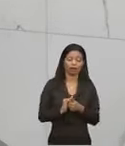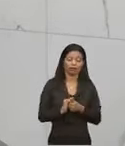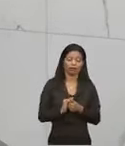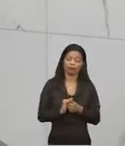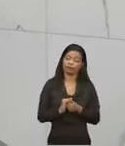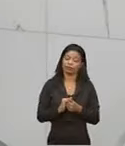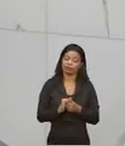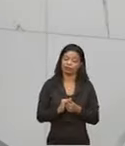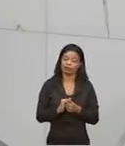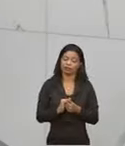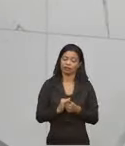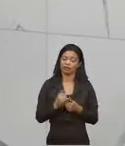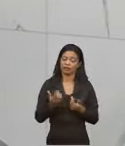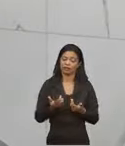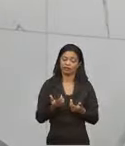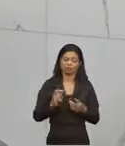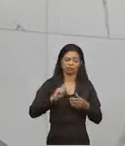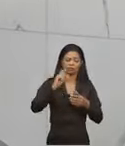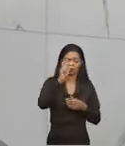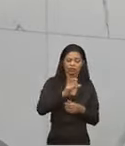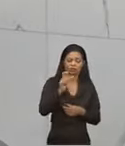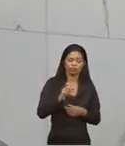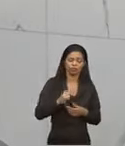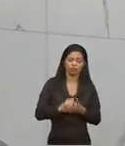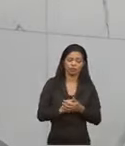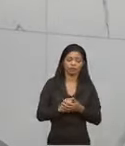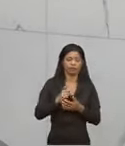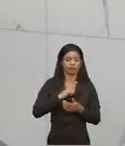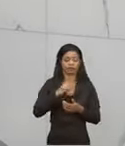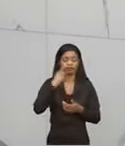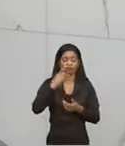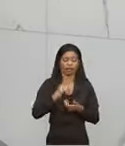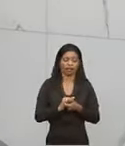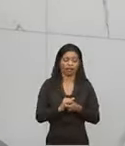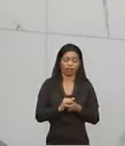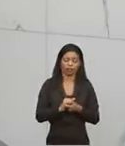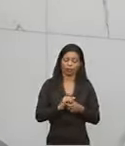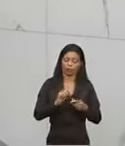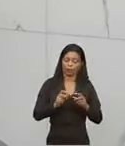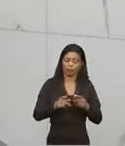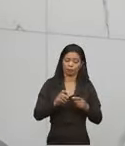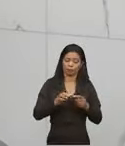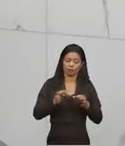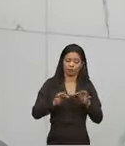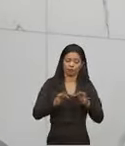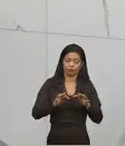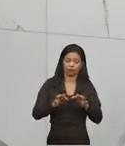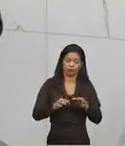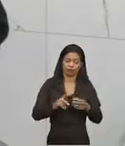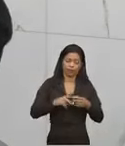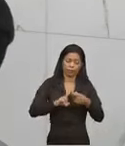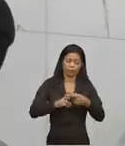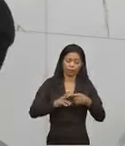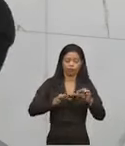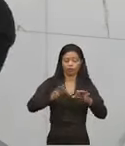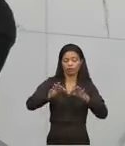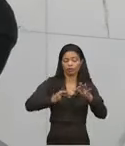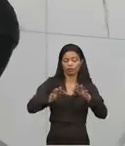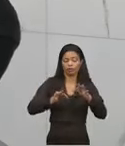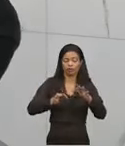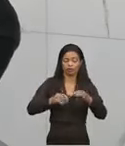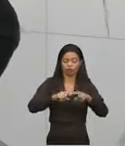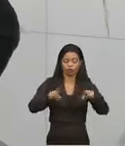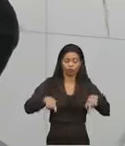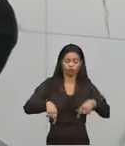Ordo. Mas o prefeito Elinaldo já garantiu e não vai abar o mandato sem requalificar aquele campo, sem fazer um novo campo naquela região.